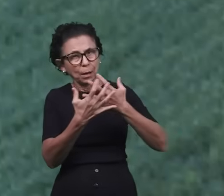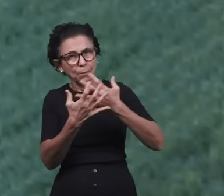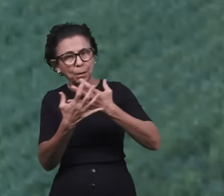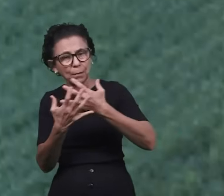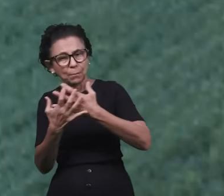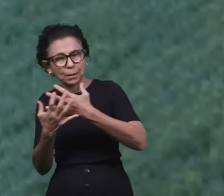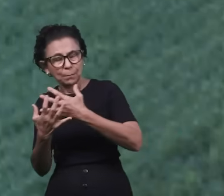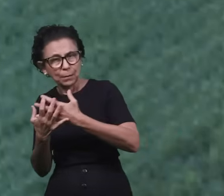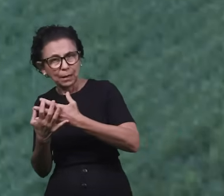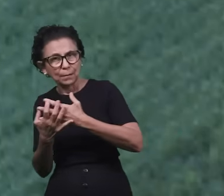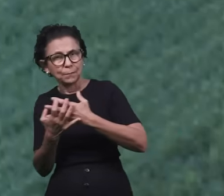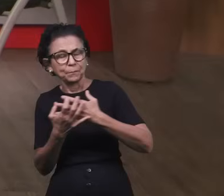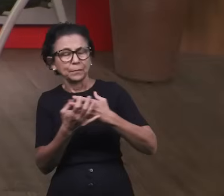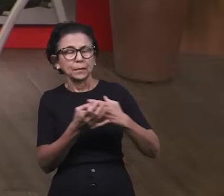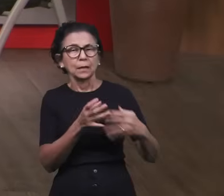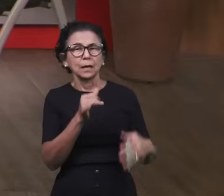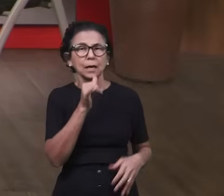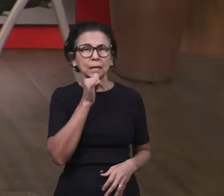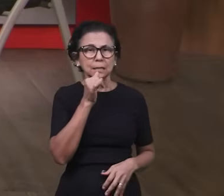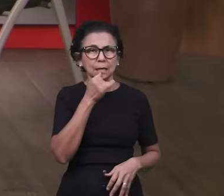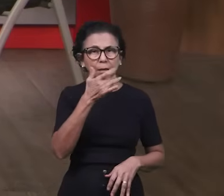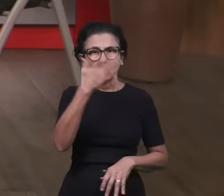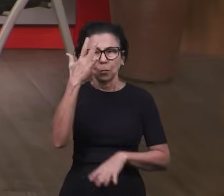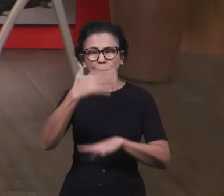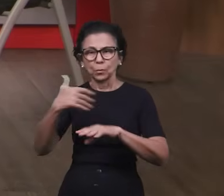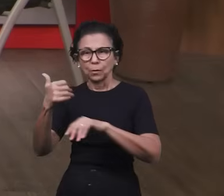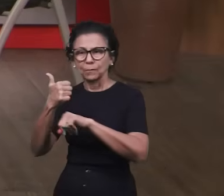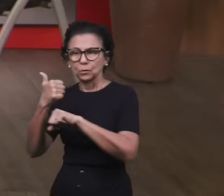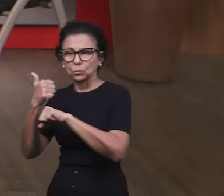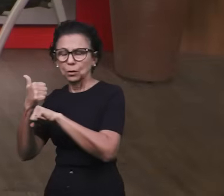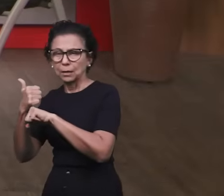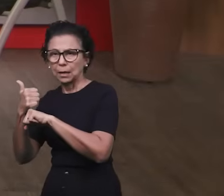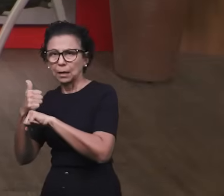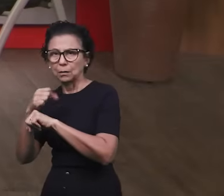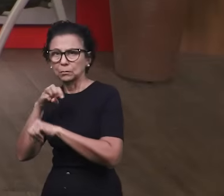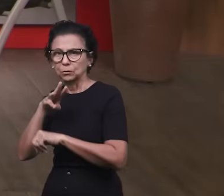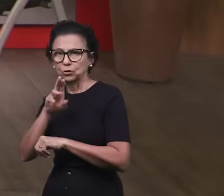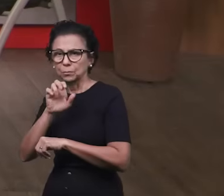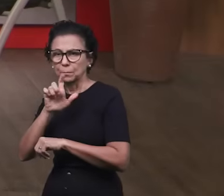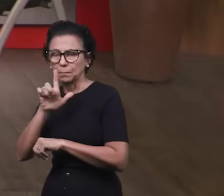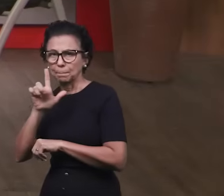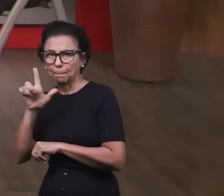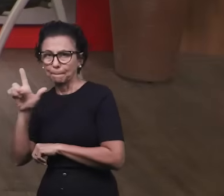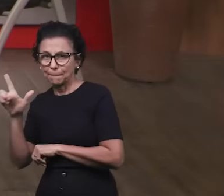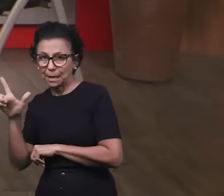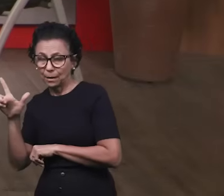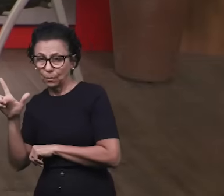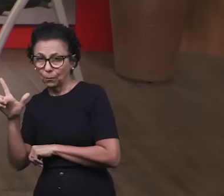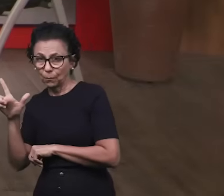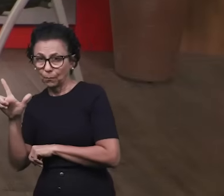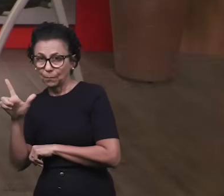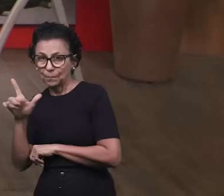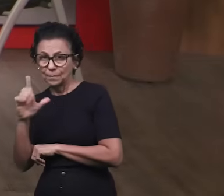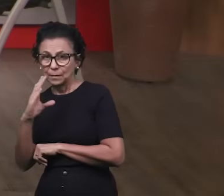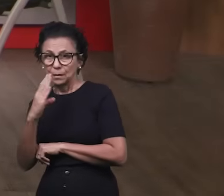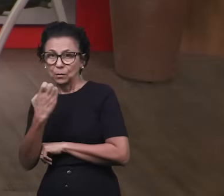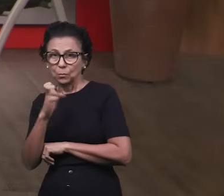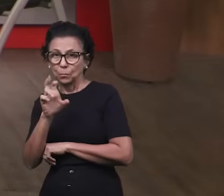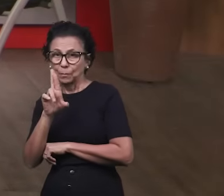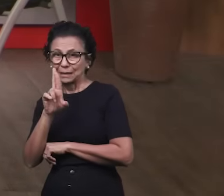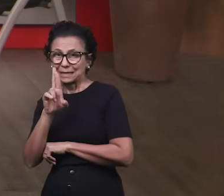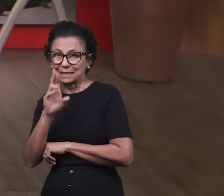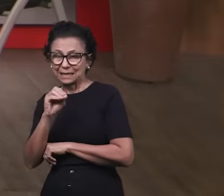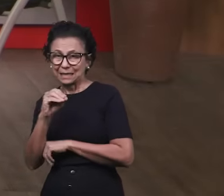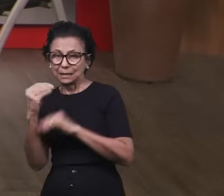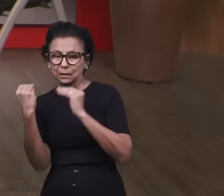ela... Então ele vai injetando o veneno, vai injetando. O próprio ferrão, e a abelha morre. A abelha morre. Ela larga o seu